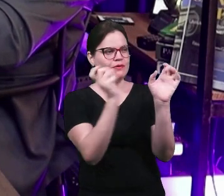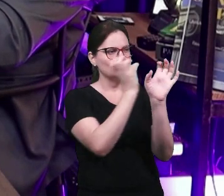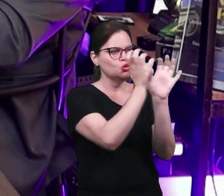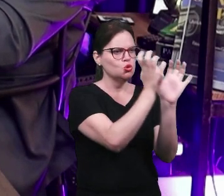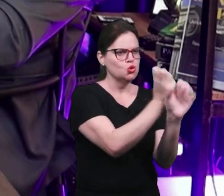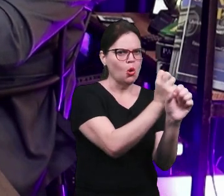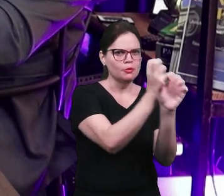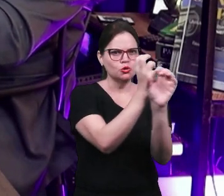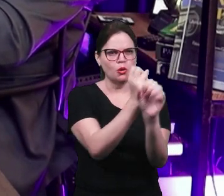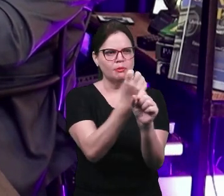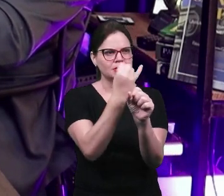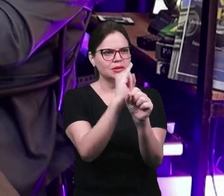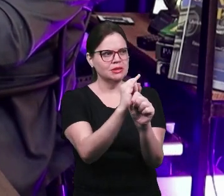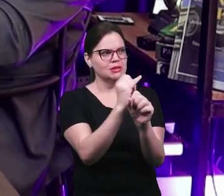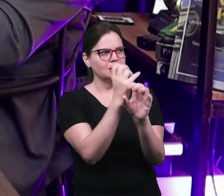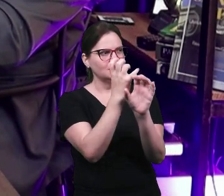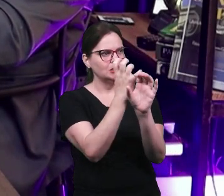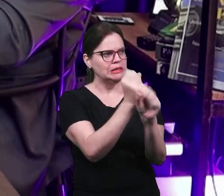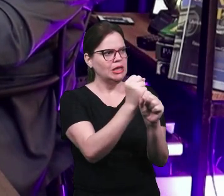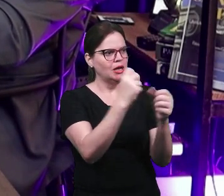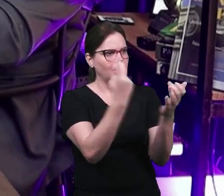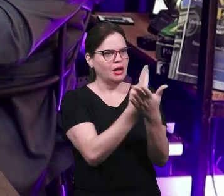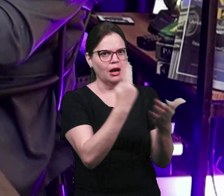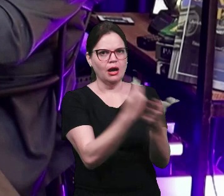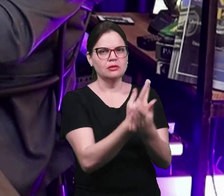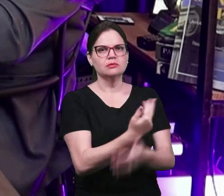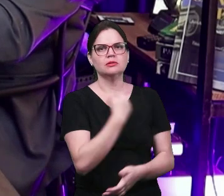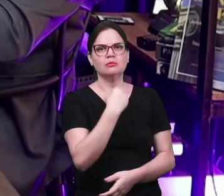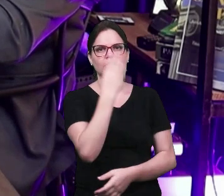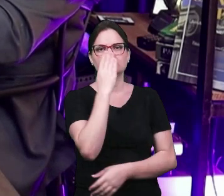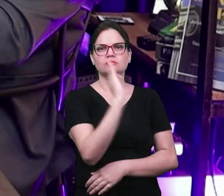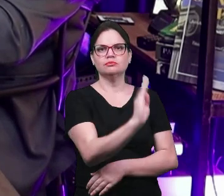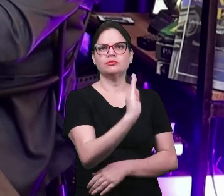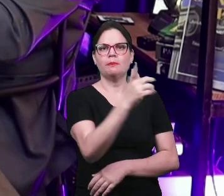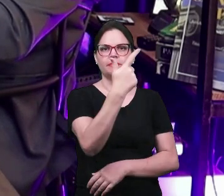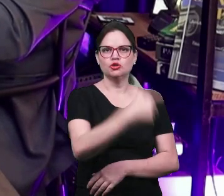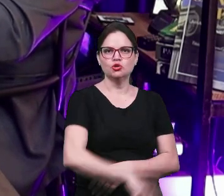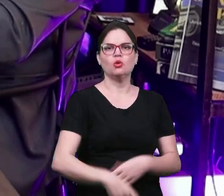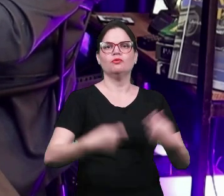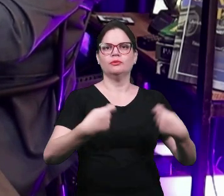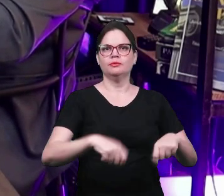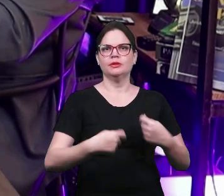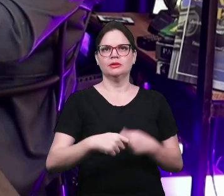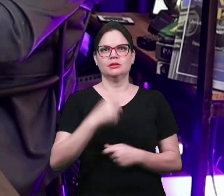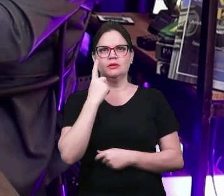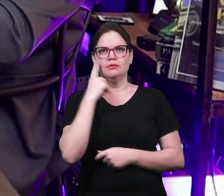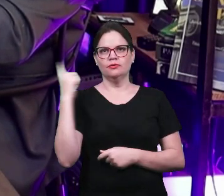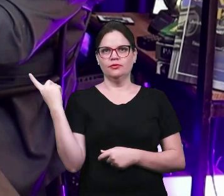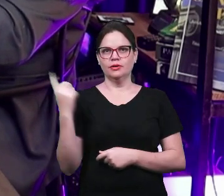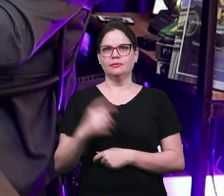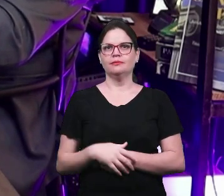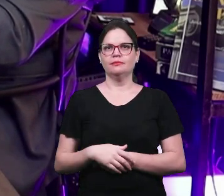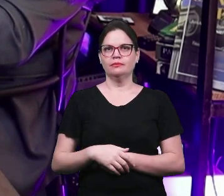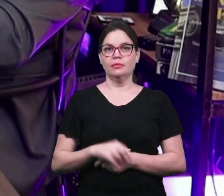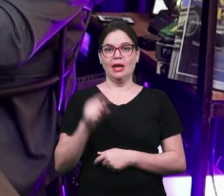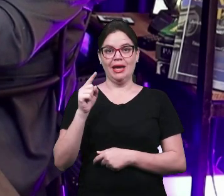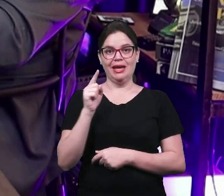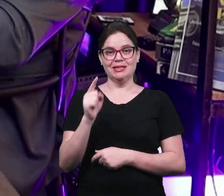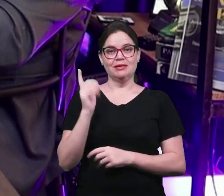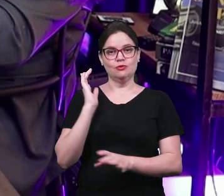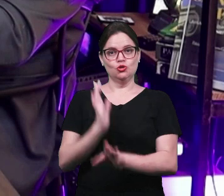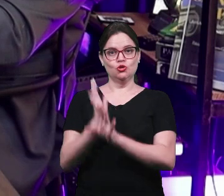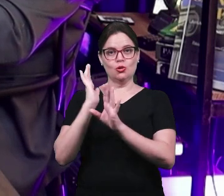aquela escrita era rejeitada. A cópia era rejeitada. Era rejeitada. É importante dizer que esses nomes aqui foram onde eles foram descobertos,